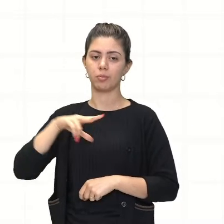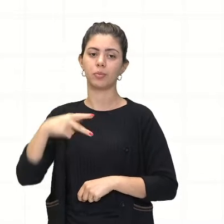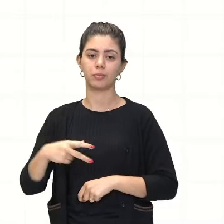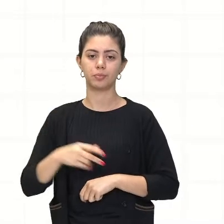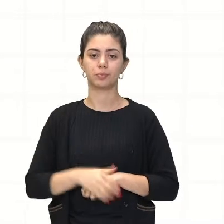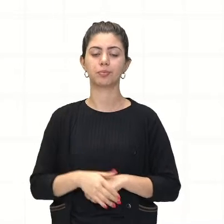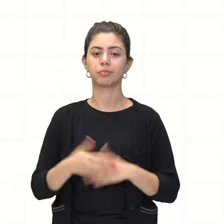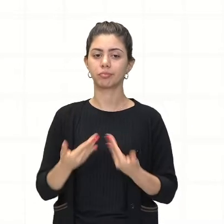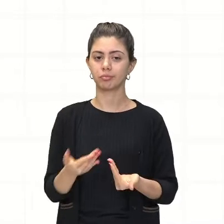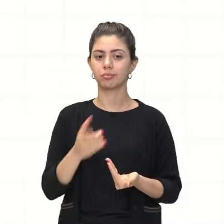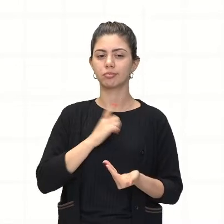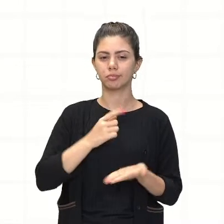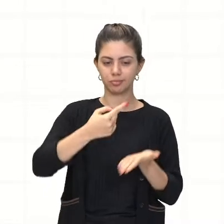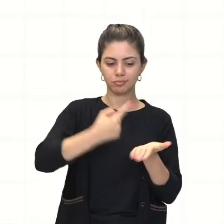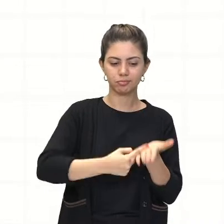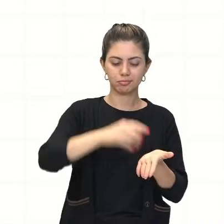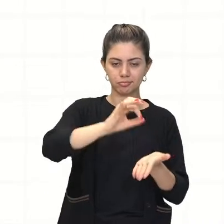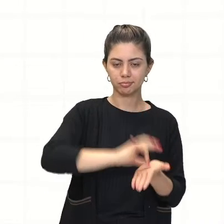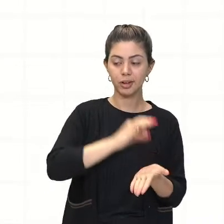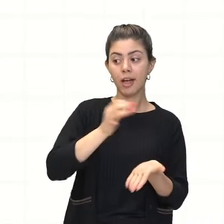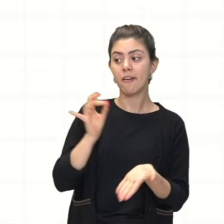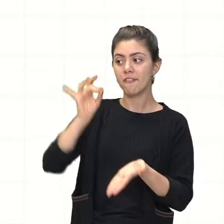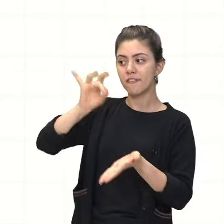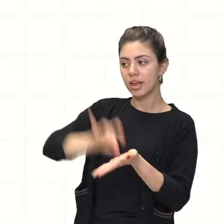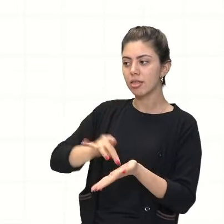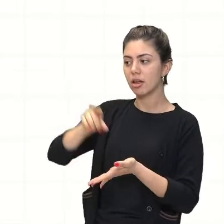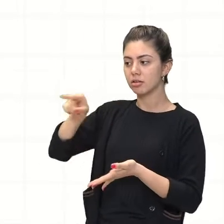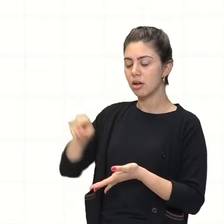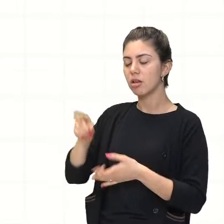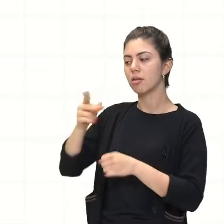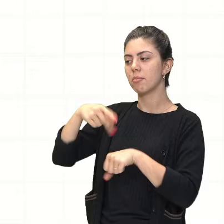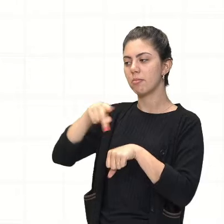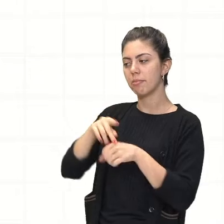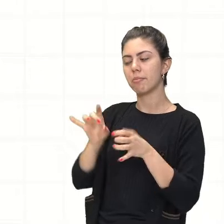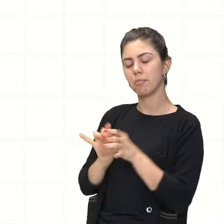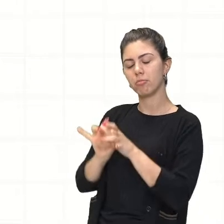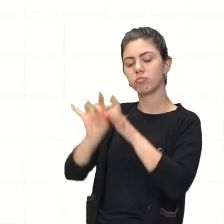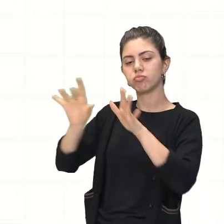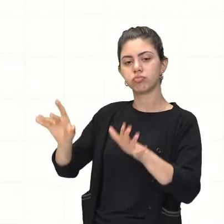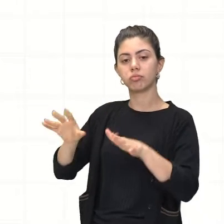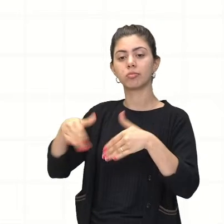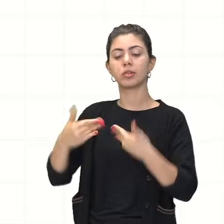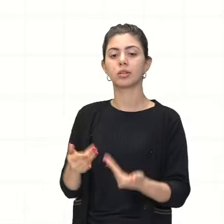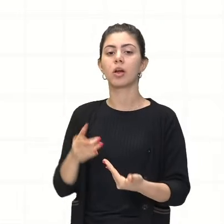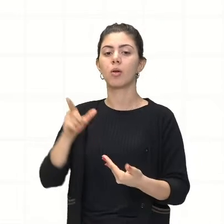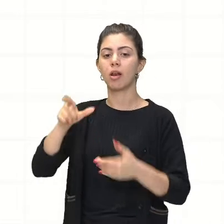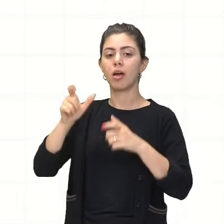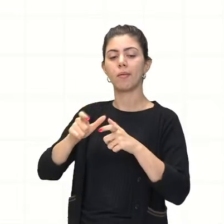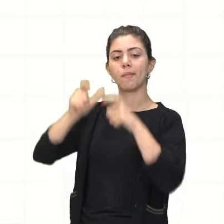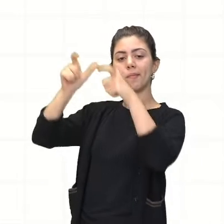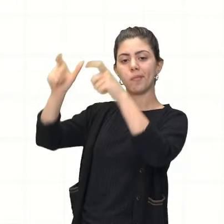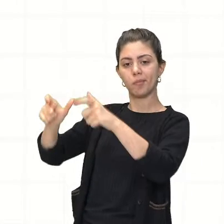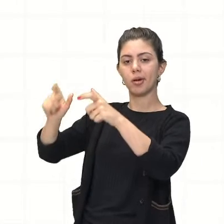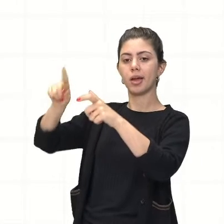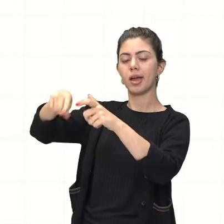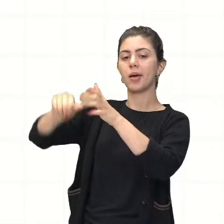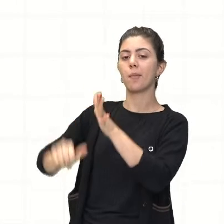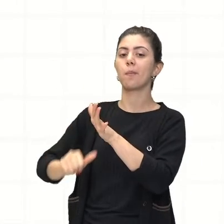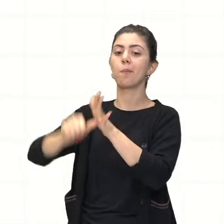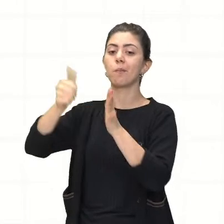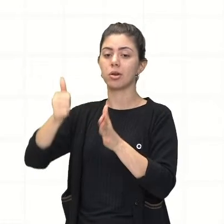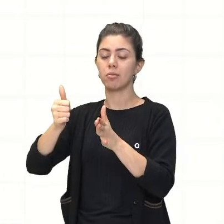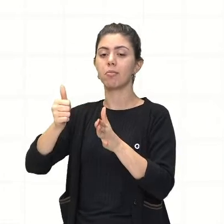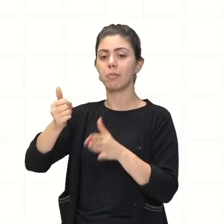o reconhecimento oficial da independência, Afonso Henriques foi coroado como o primeiro rei